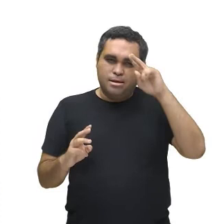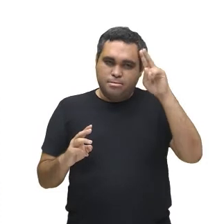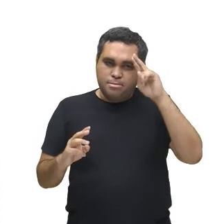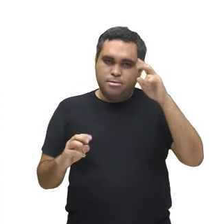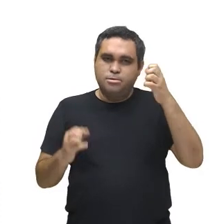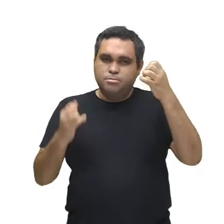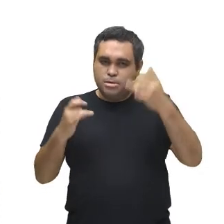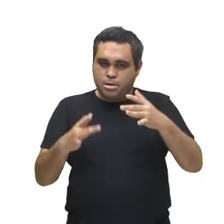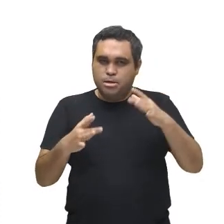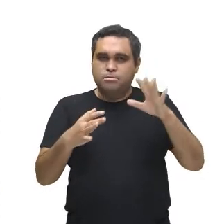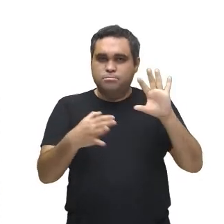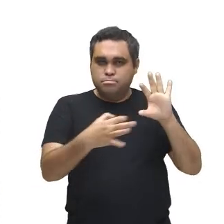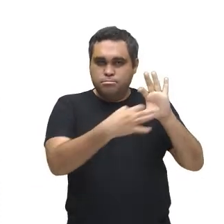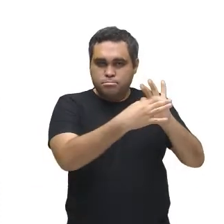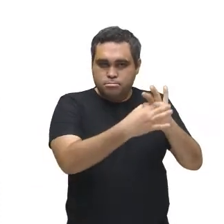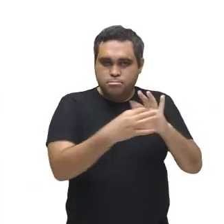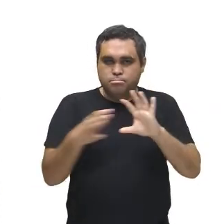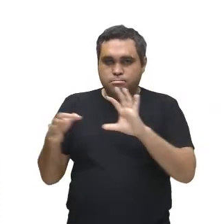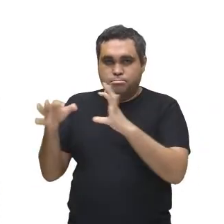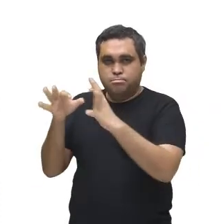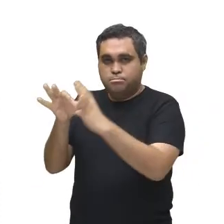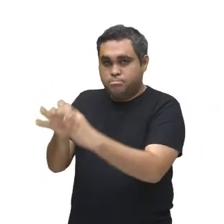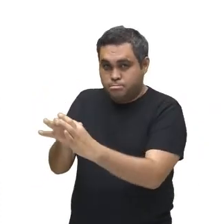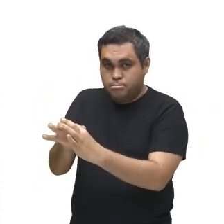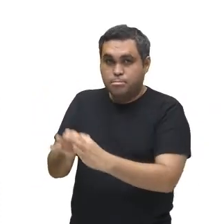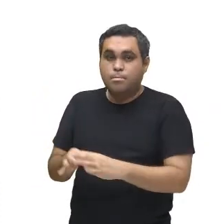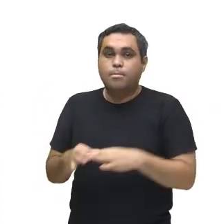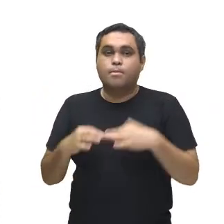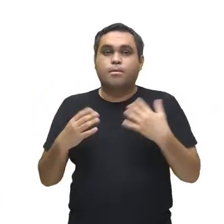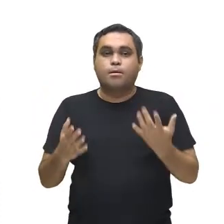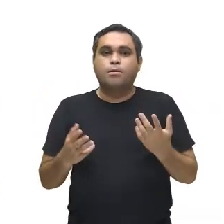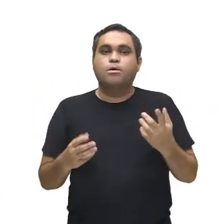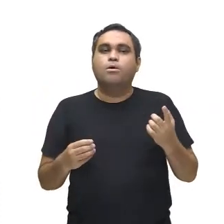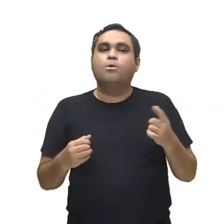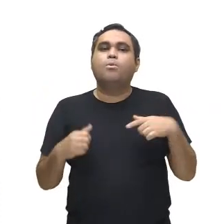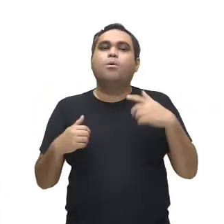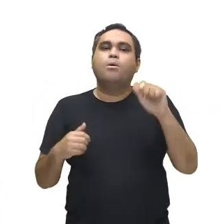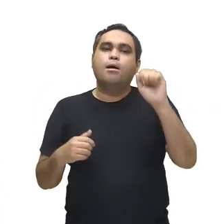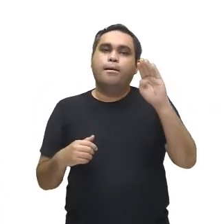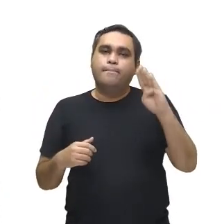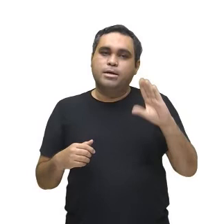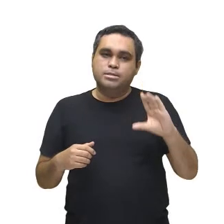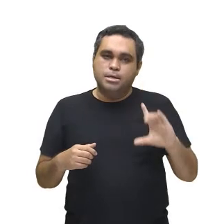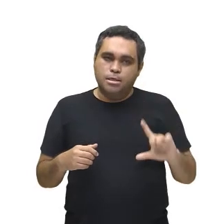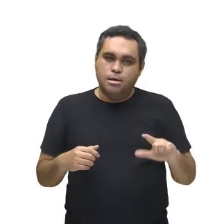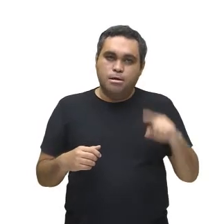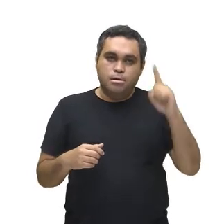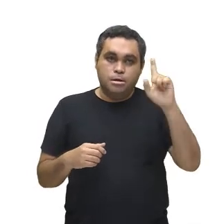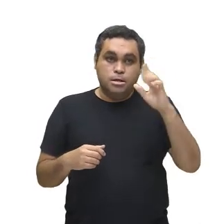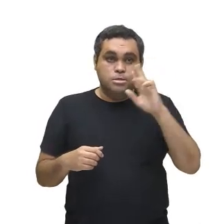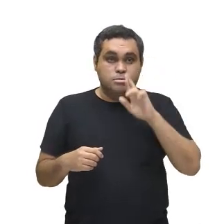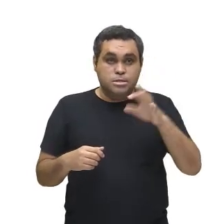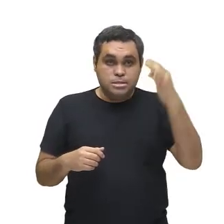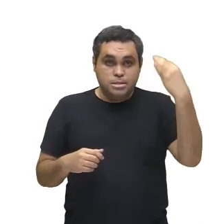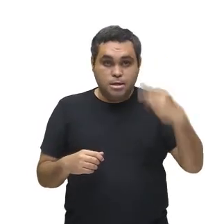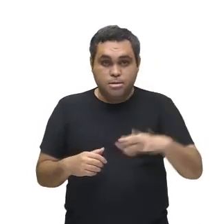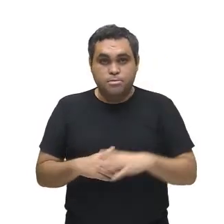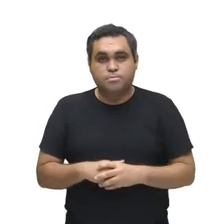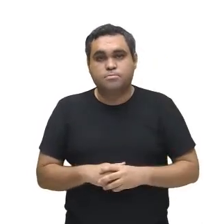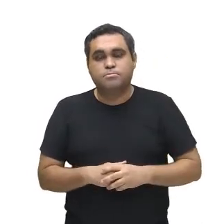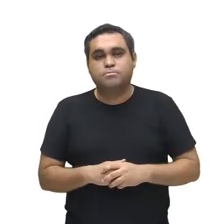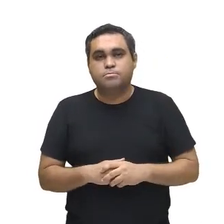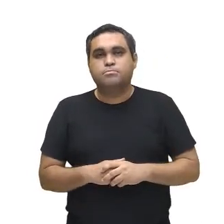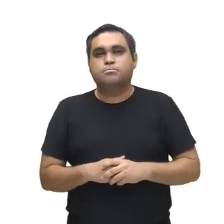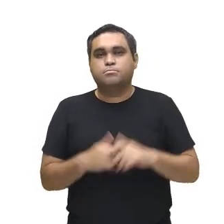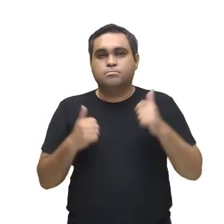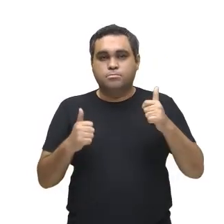de aliança, tríplice aliança, tríplice entende. Vamos ver as alternativas que a gente vai passar para vocês. Daqui a pouco a gente vai voltar com a opção